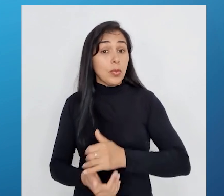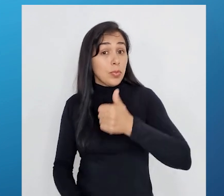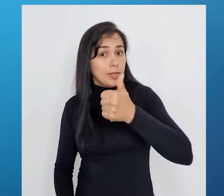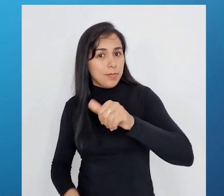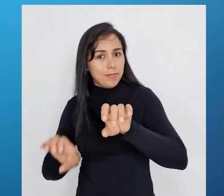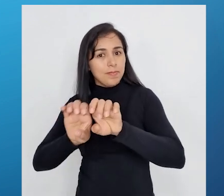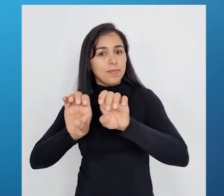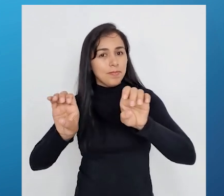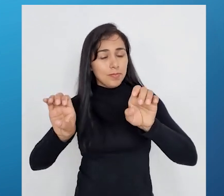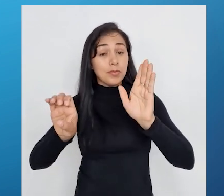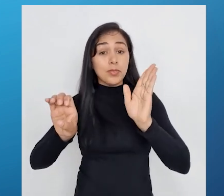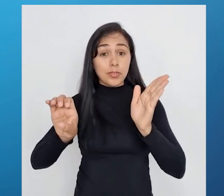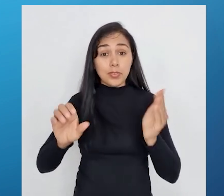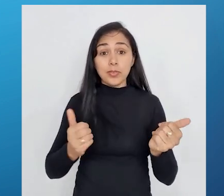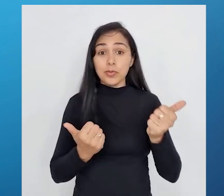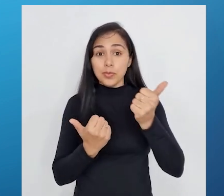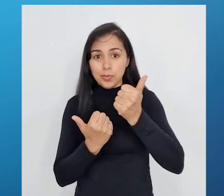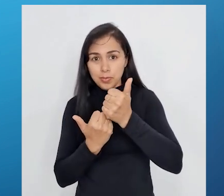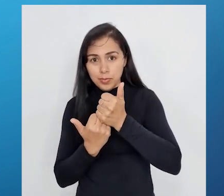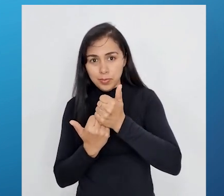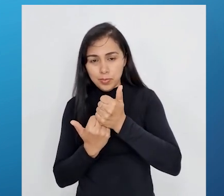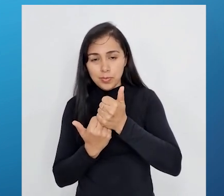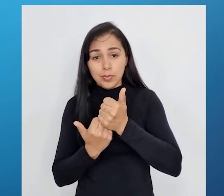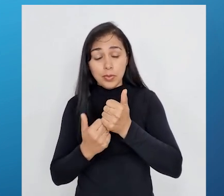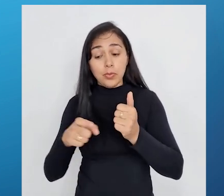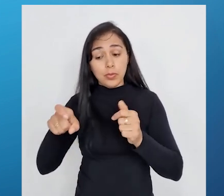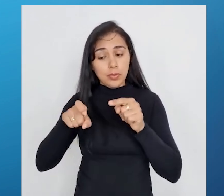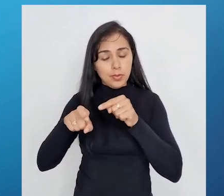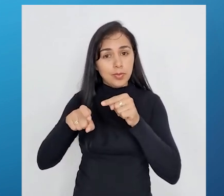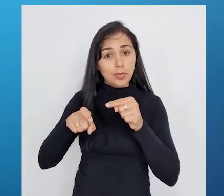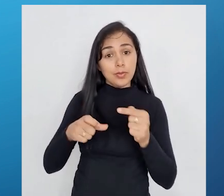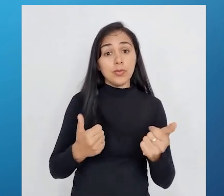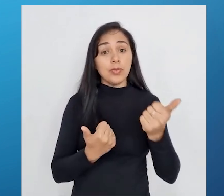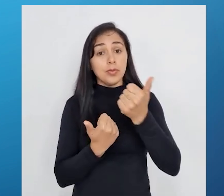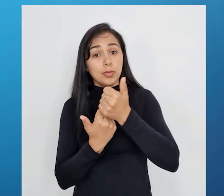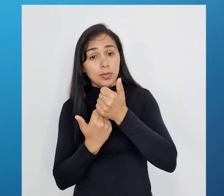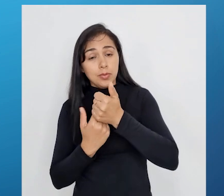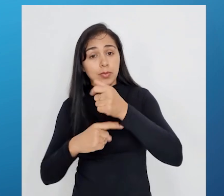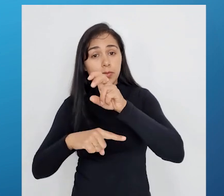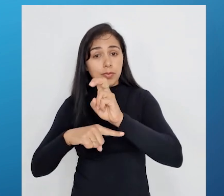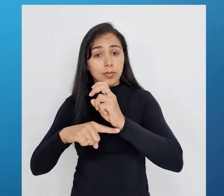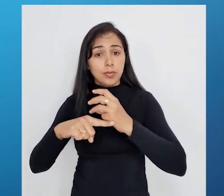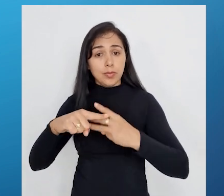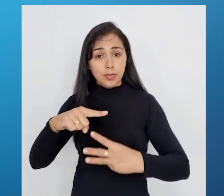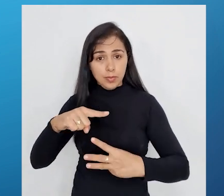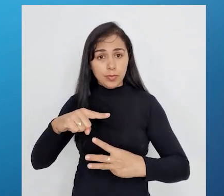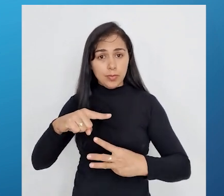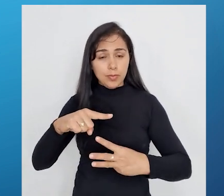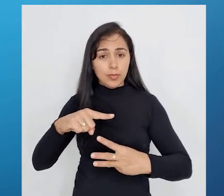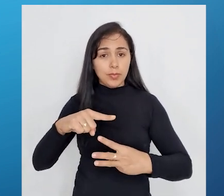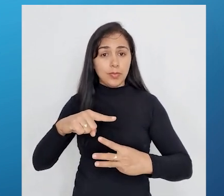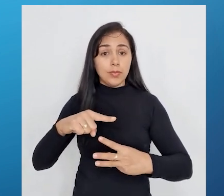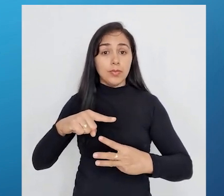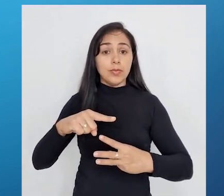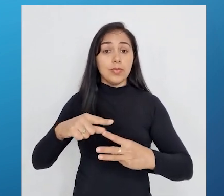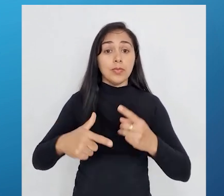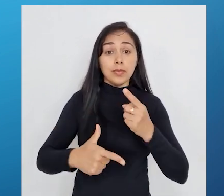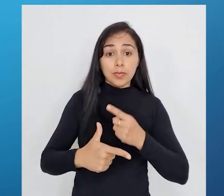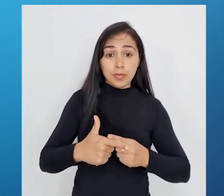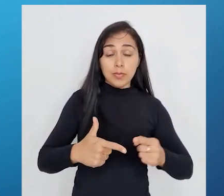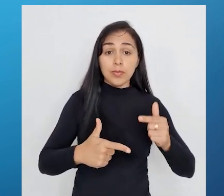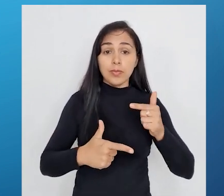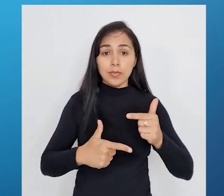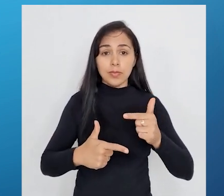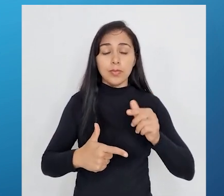equação, 5 sobre 3 dividido para 2, ele vai virar 5 sobre 6. 5 sobre